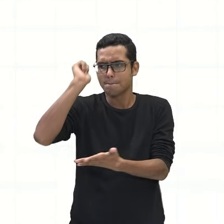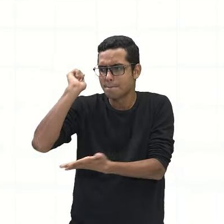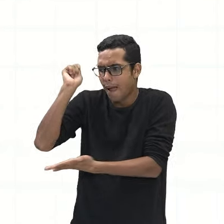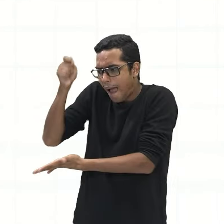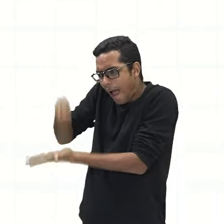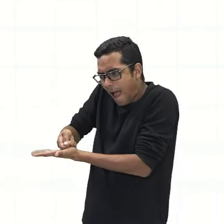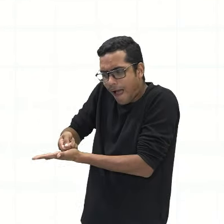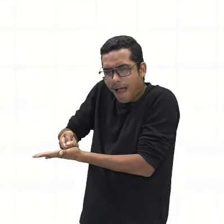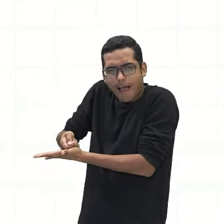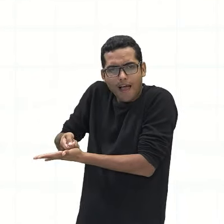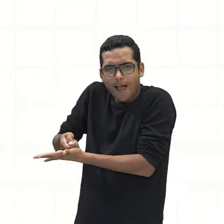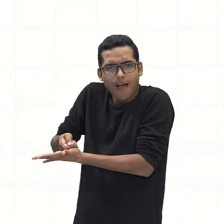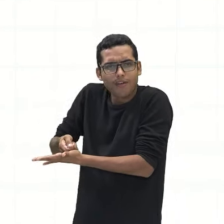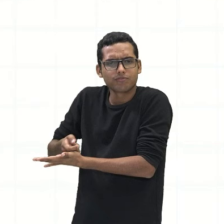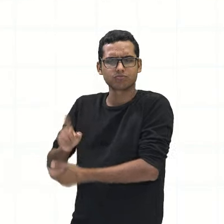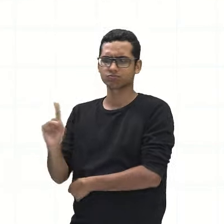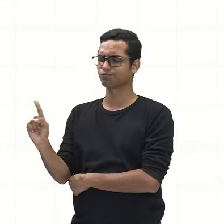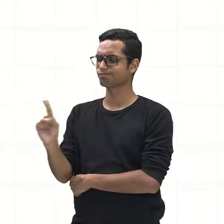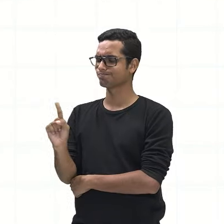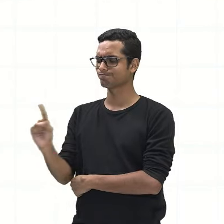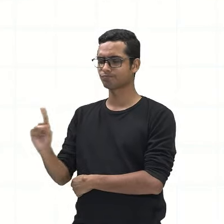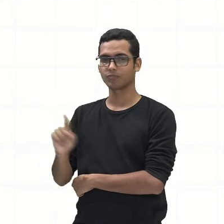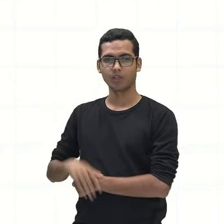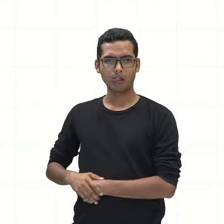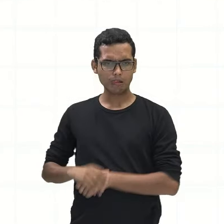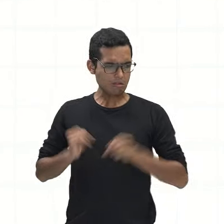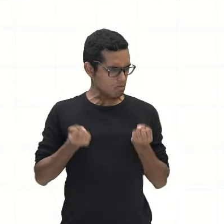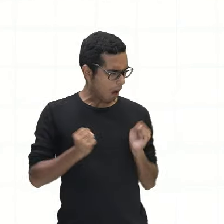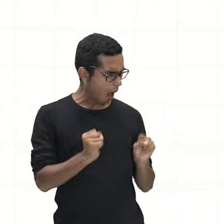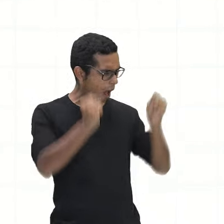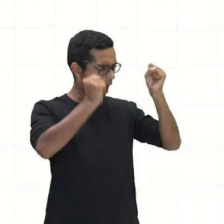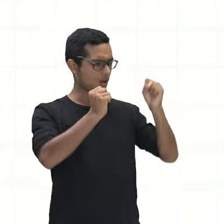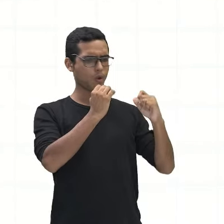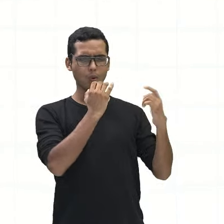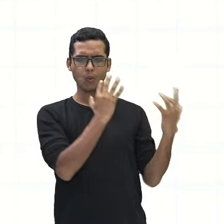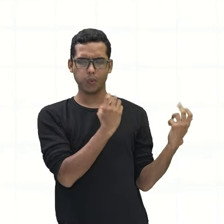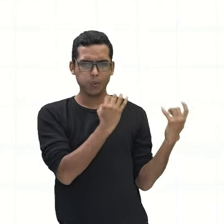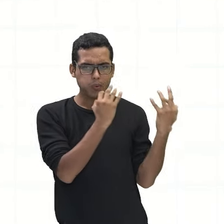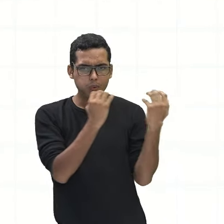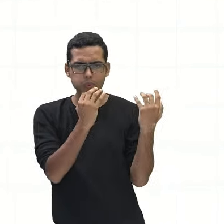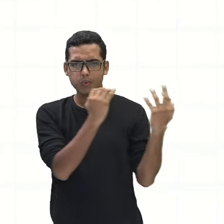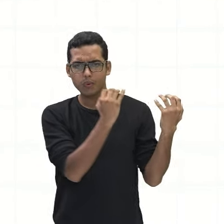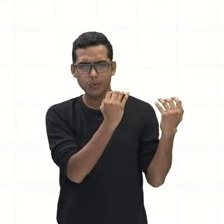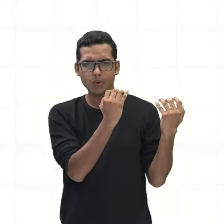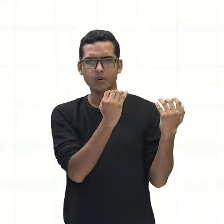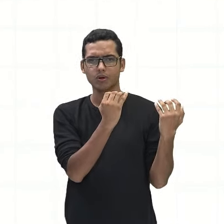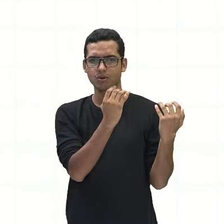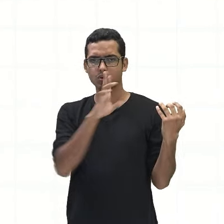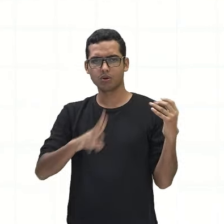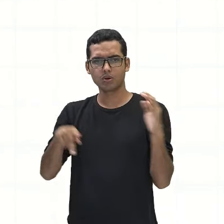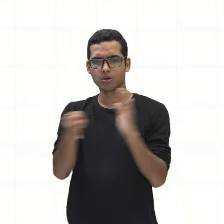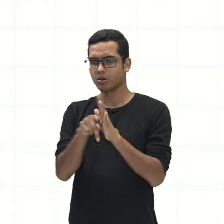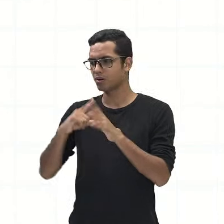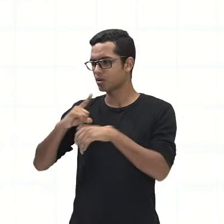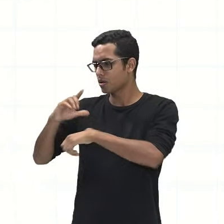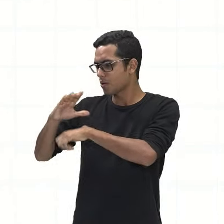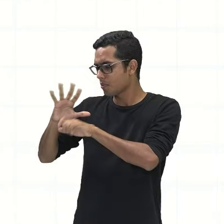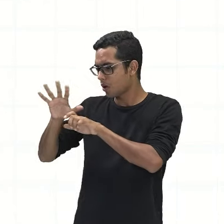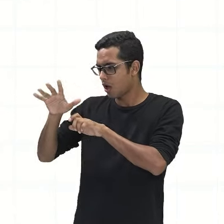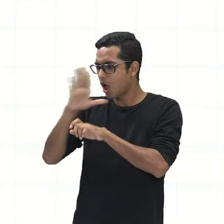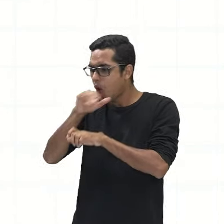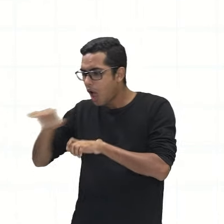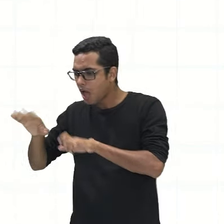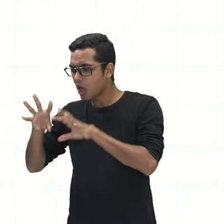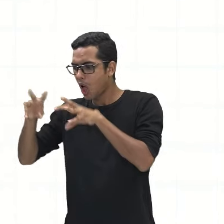recompensa ao flautista. Olha só. Revoltado, o flautista atraiu as crianças com sua música e as levou